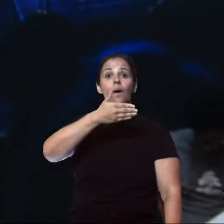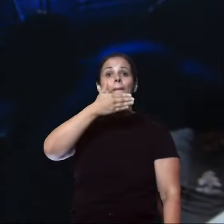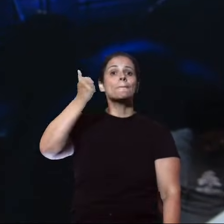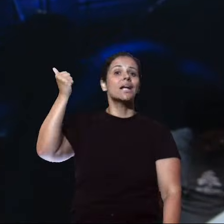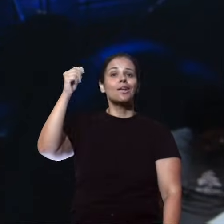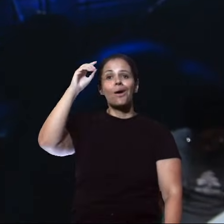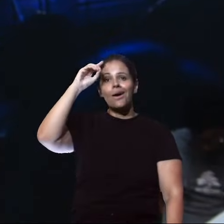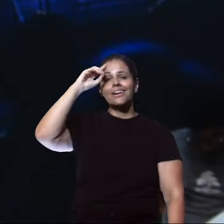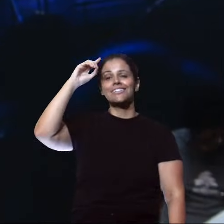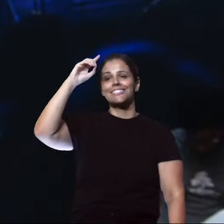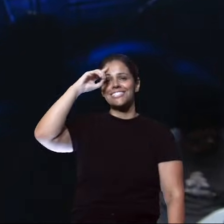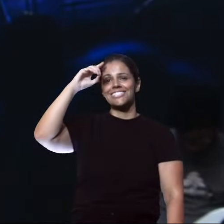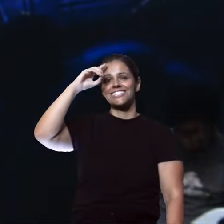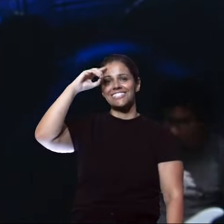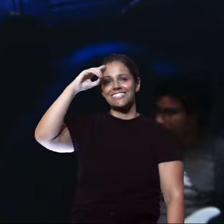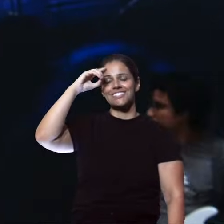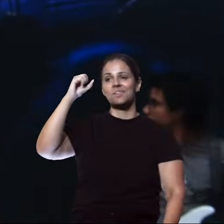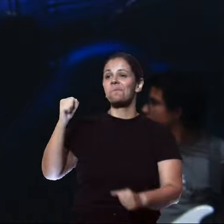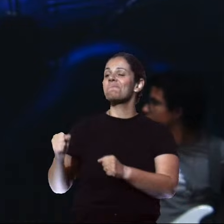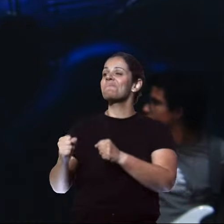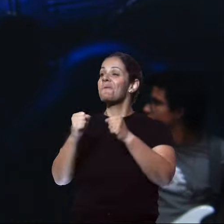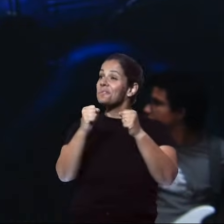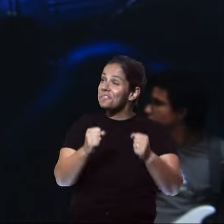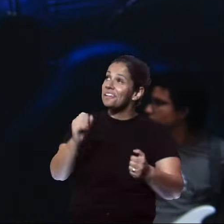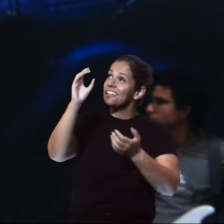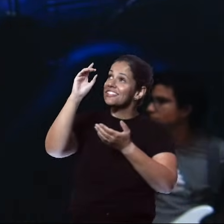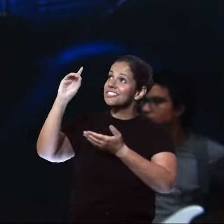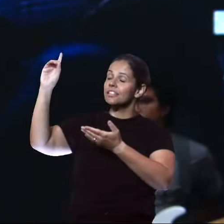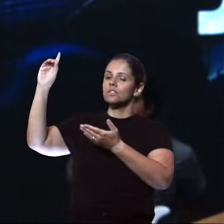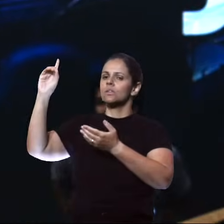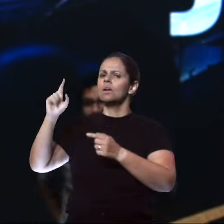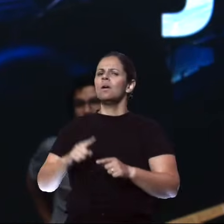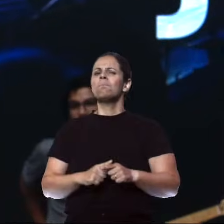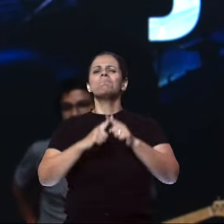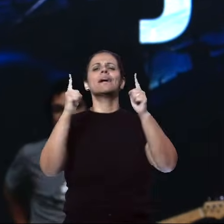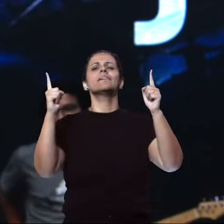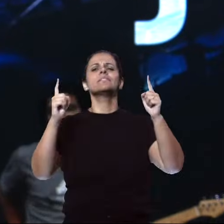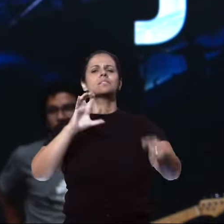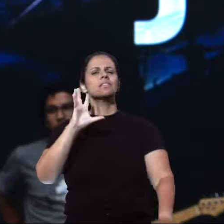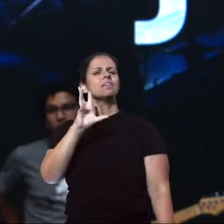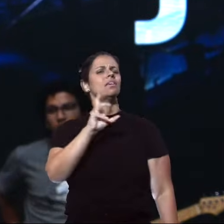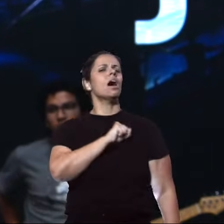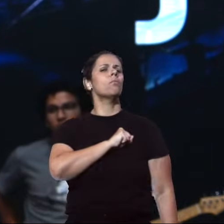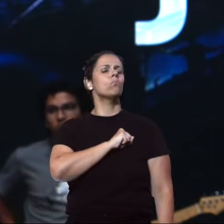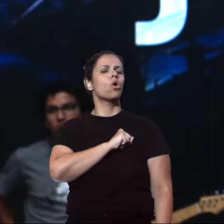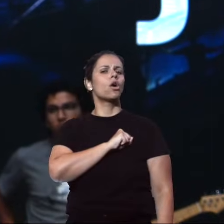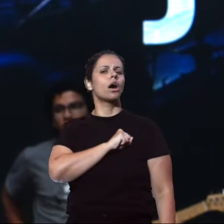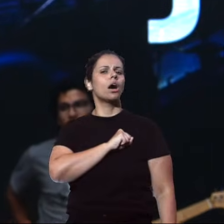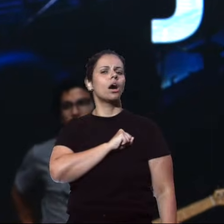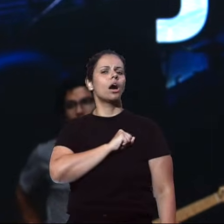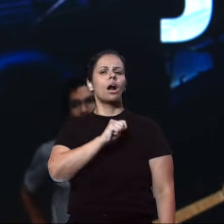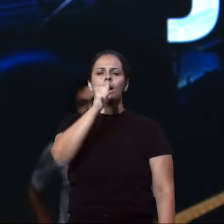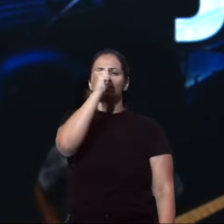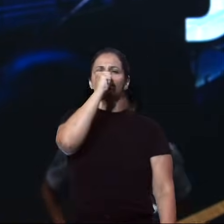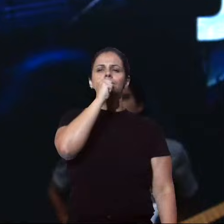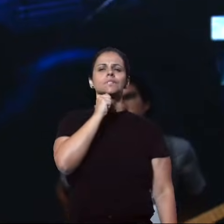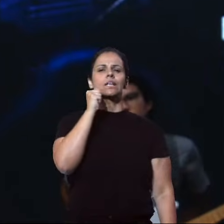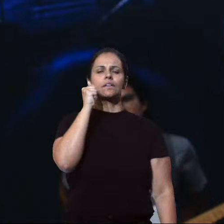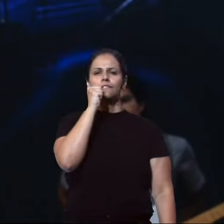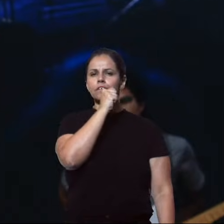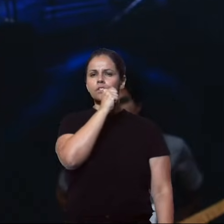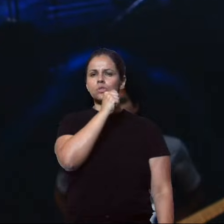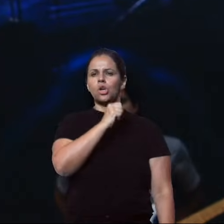de verdade. Com poder a gente pode esperar isso. Mas amar, o amor sacrificial, é uma atitude